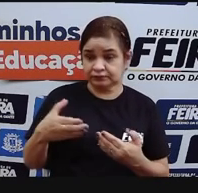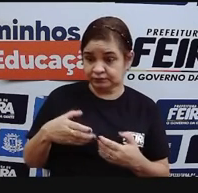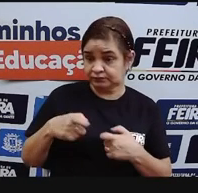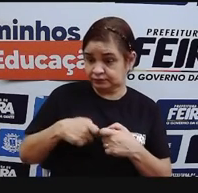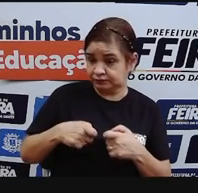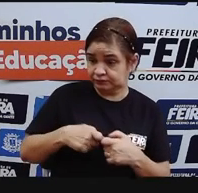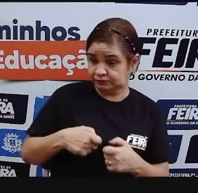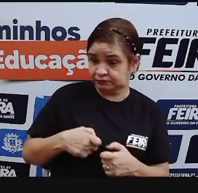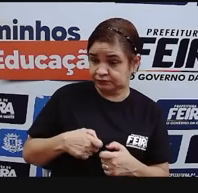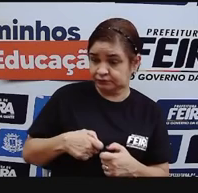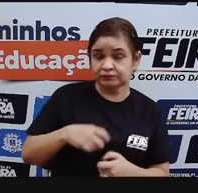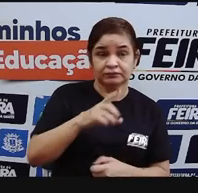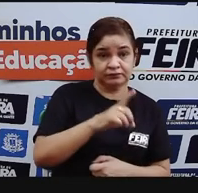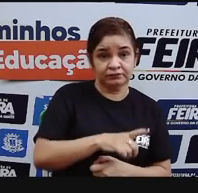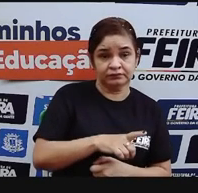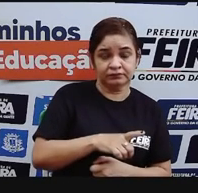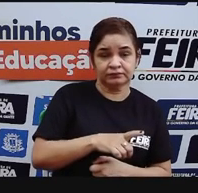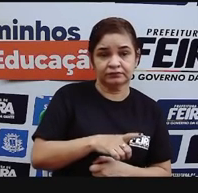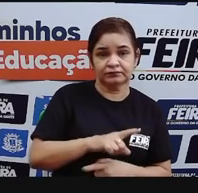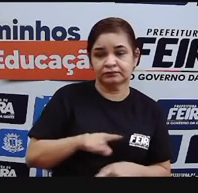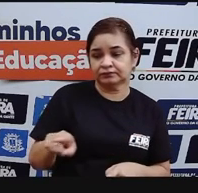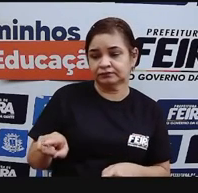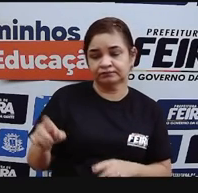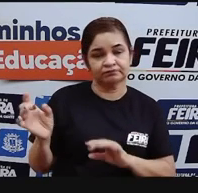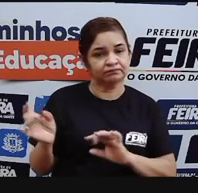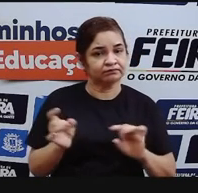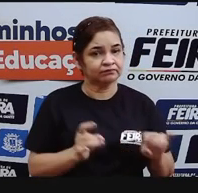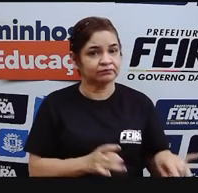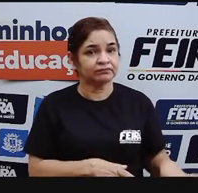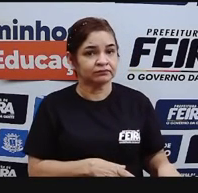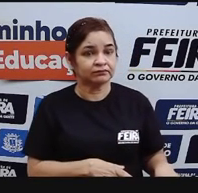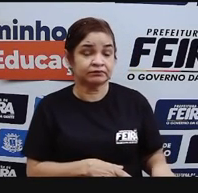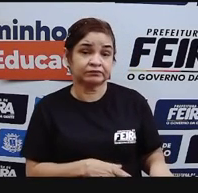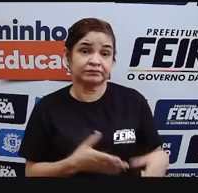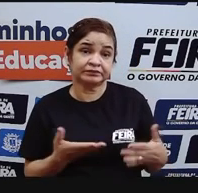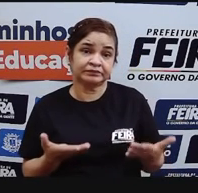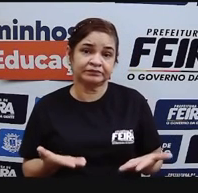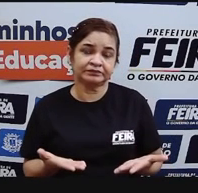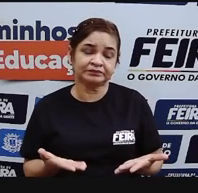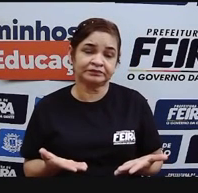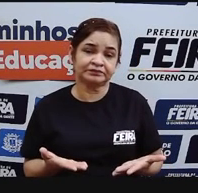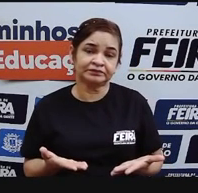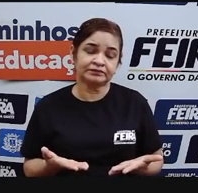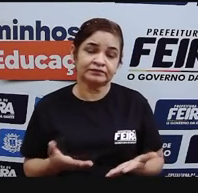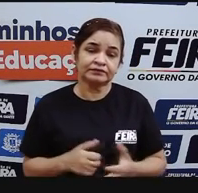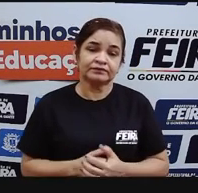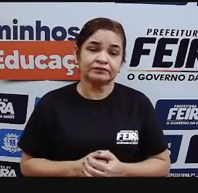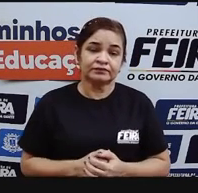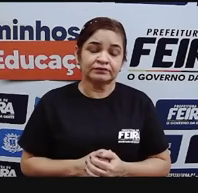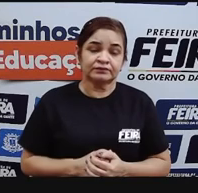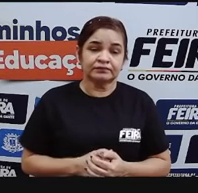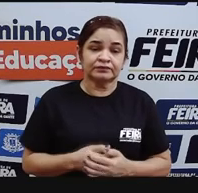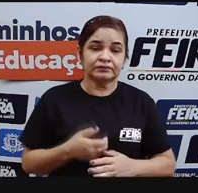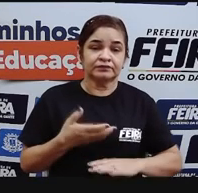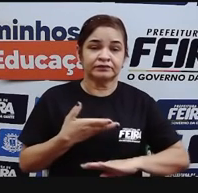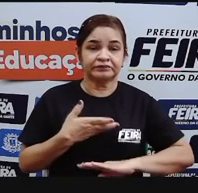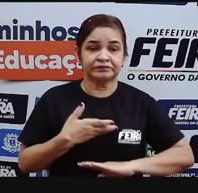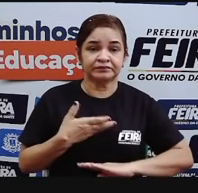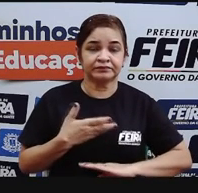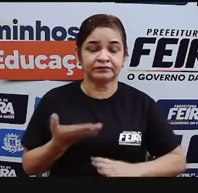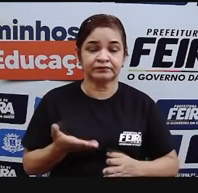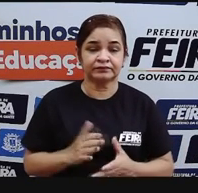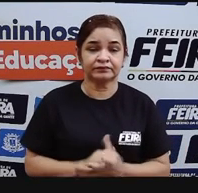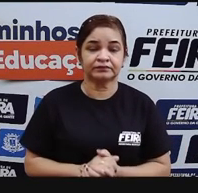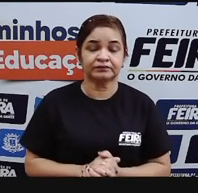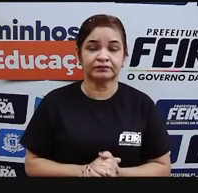ceder a esses caprichos sexuais, né, e que envolve essas questões do corpo.